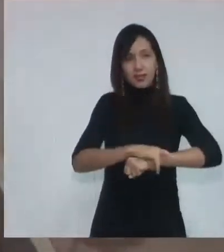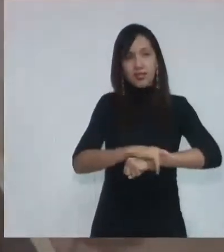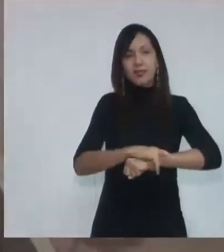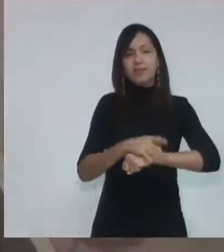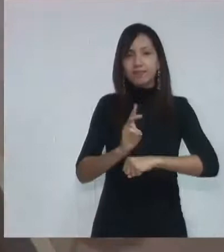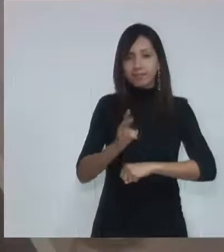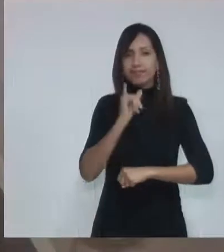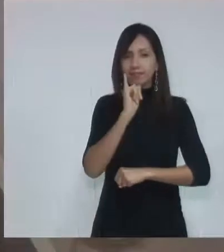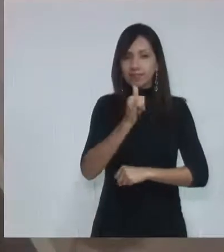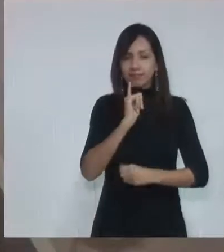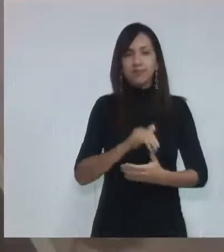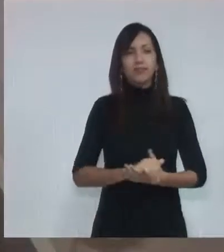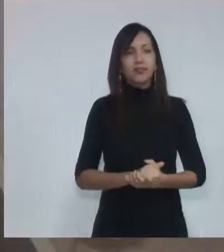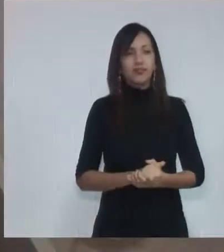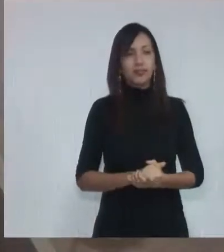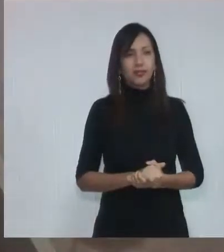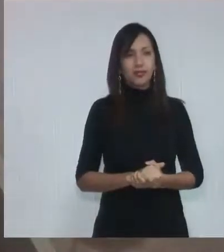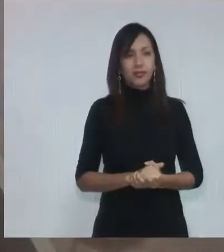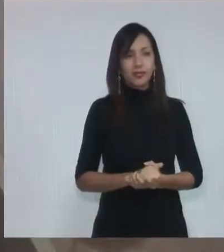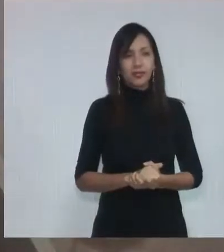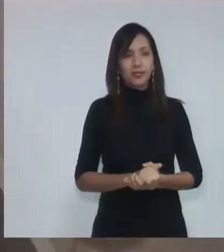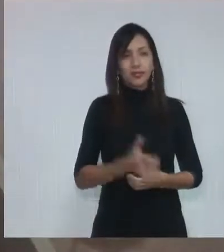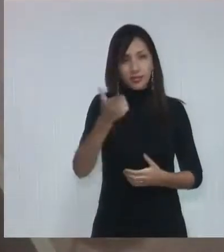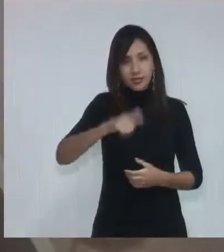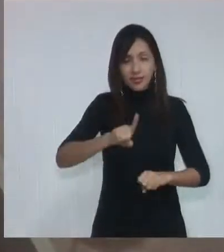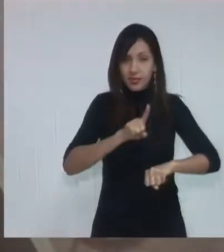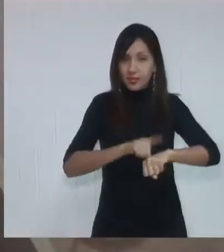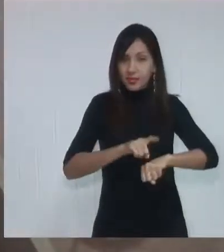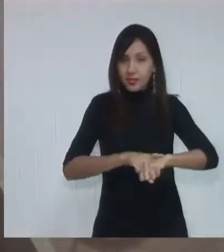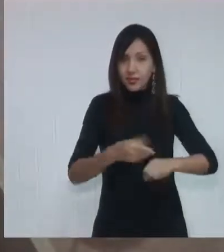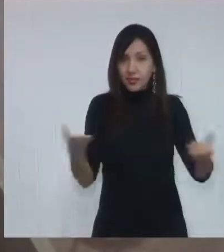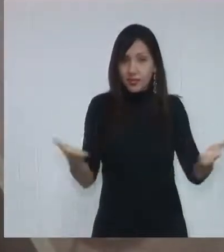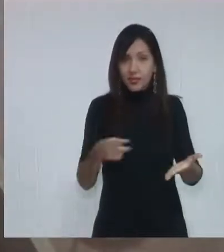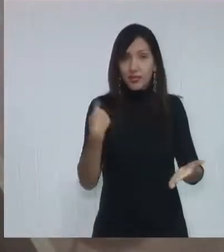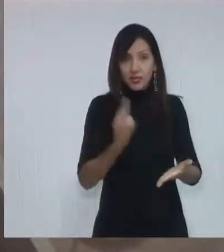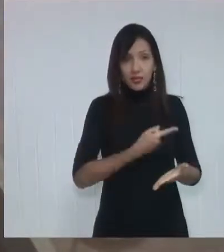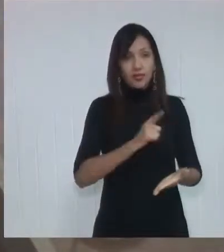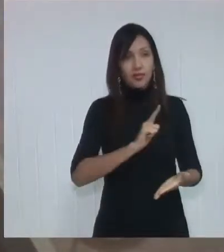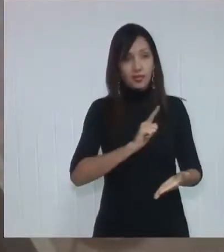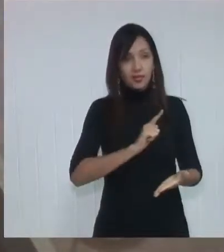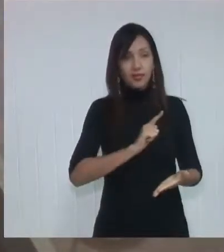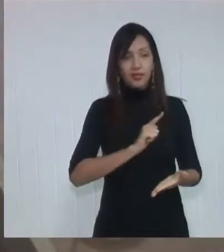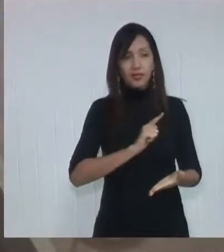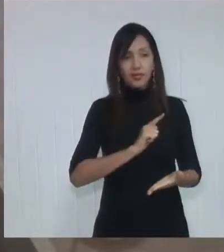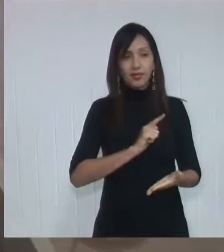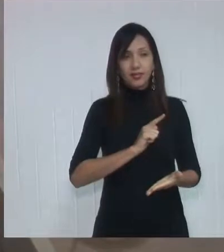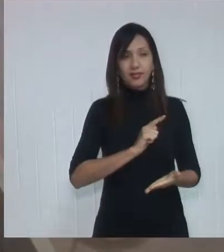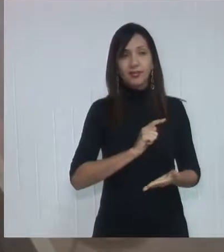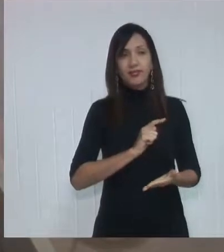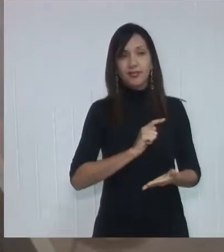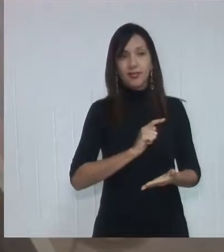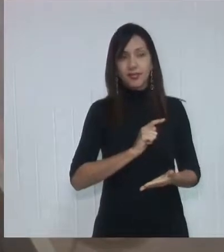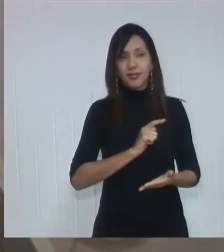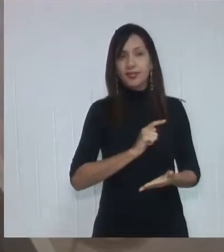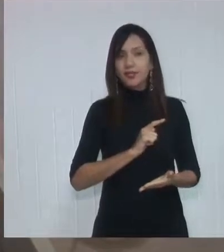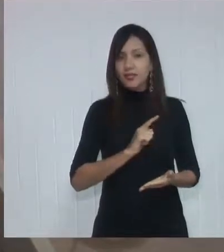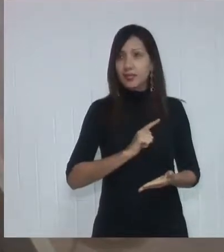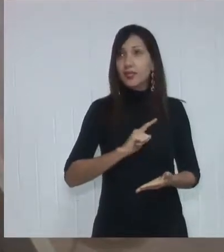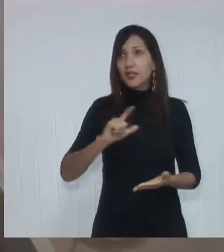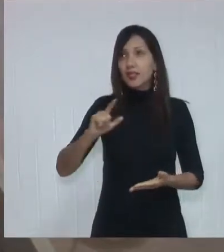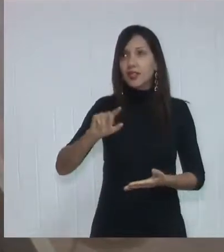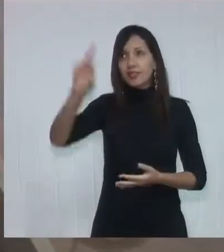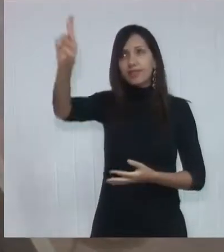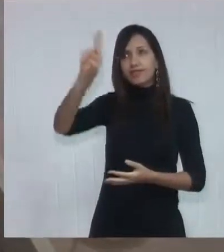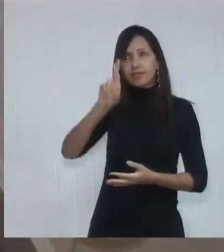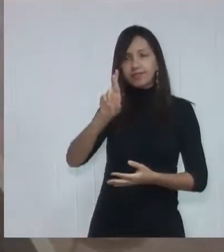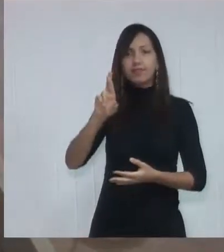né, como a gente sempre comenta. Então, é mais do que na hora, né, da gente estar tendo uma resolução lá de cima para que venham